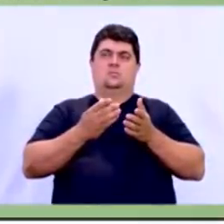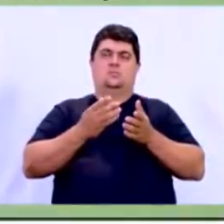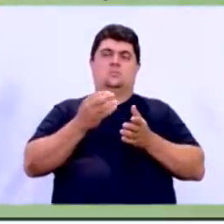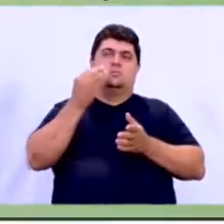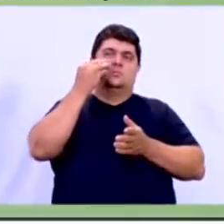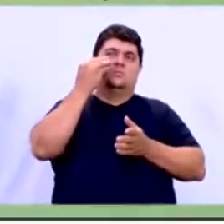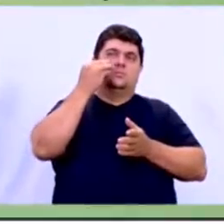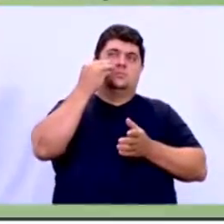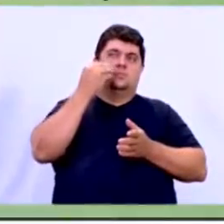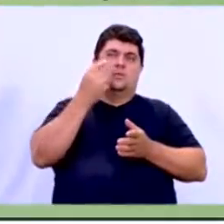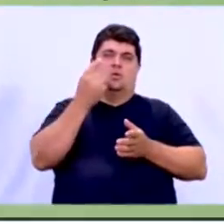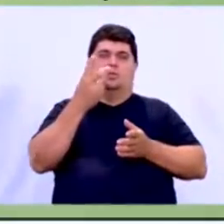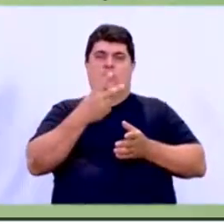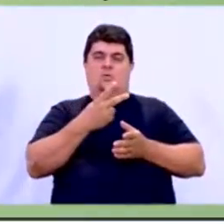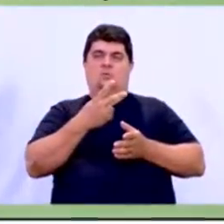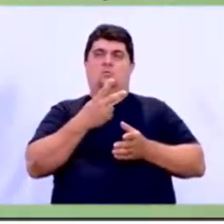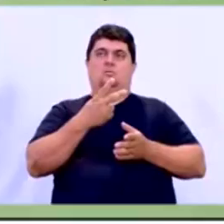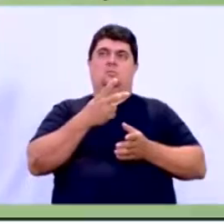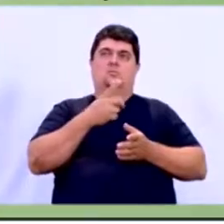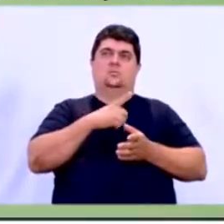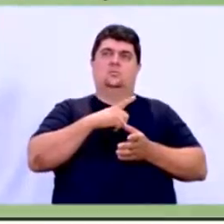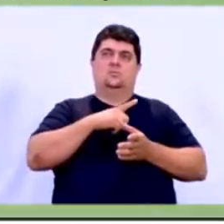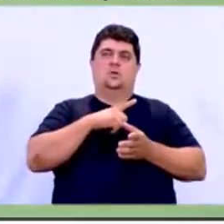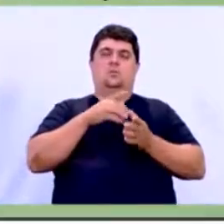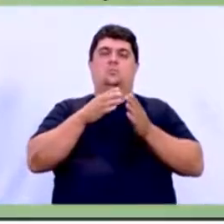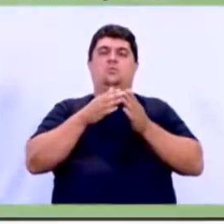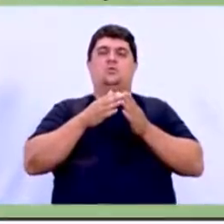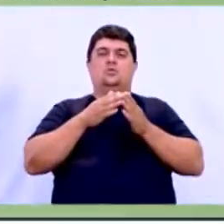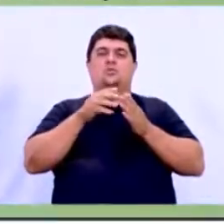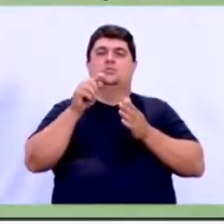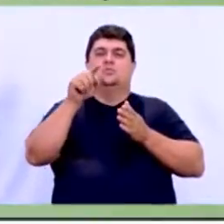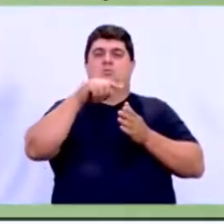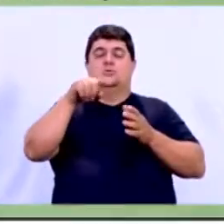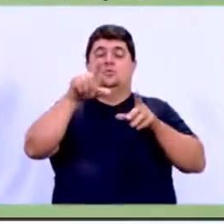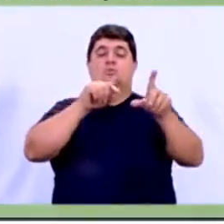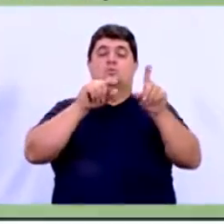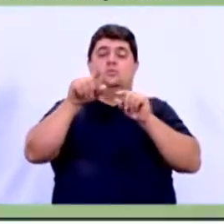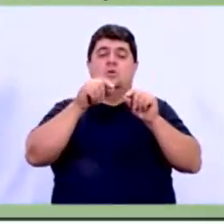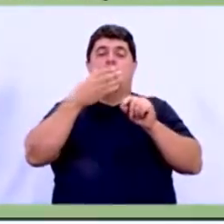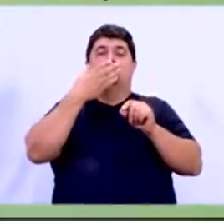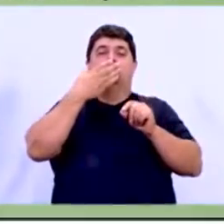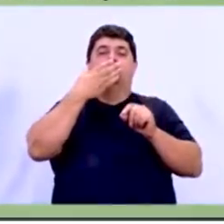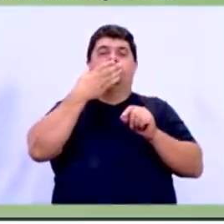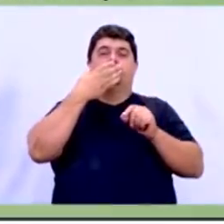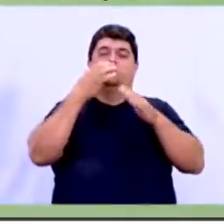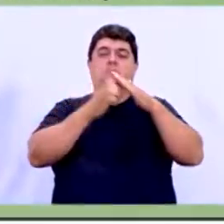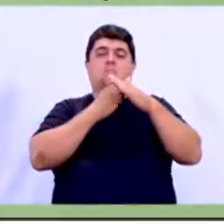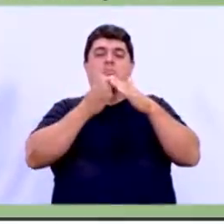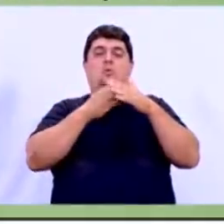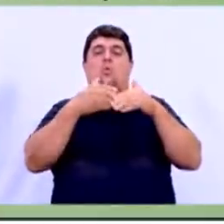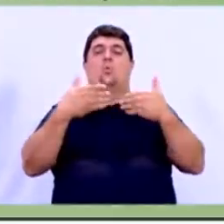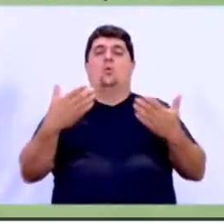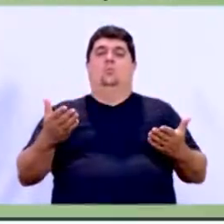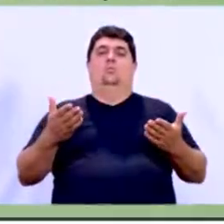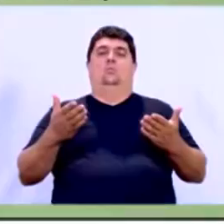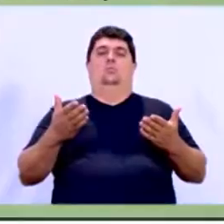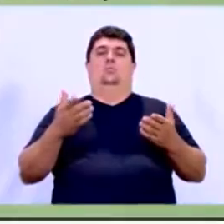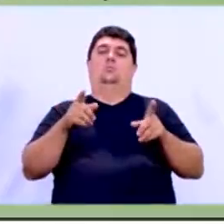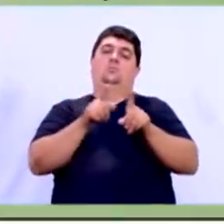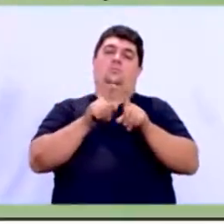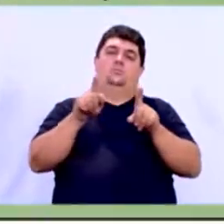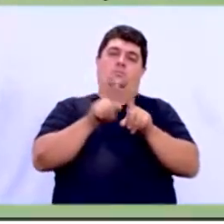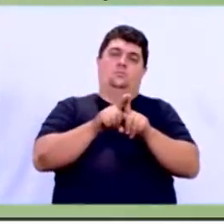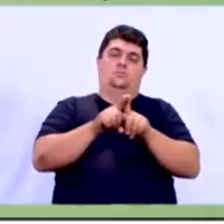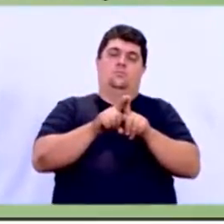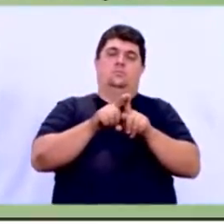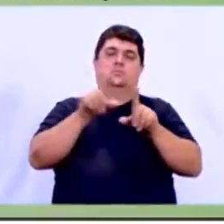questão 1 e 2, ela exigia de vocês que vocês definissem qual era o negócio da empresa. E também